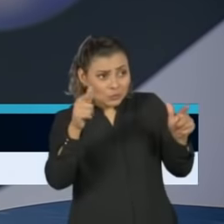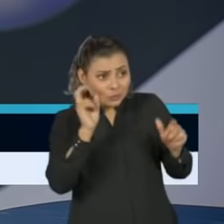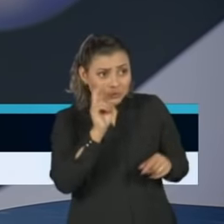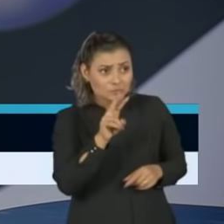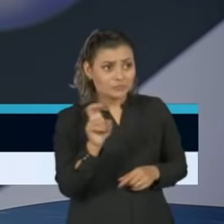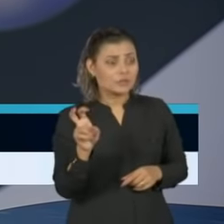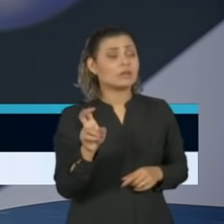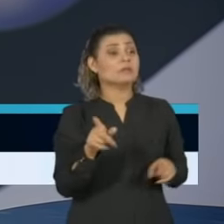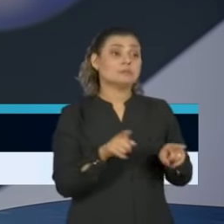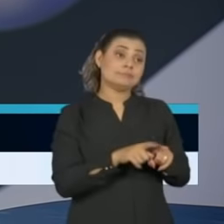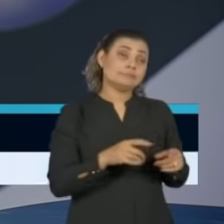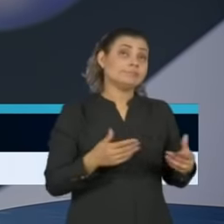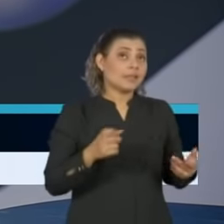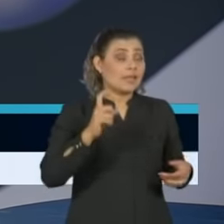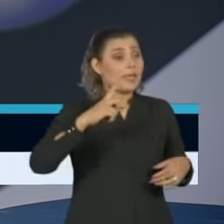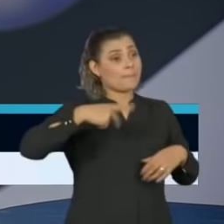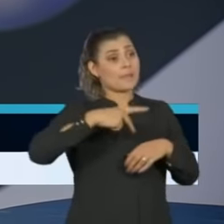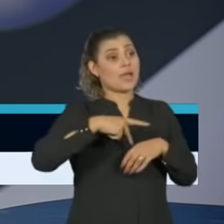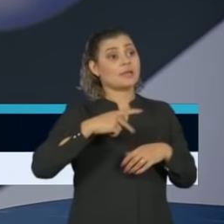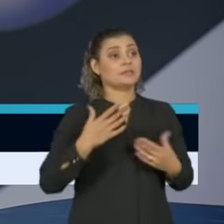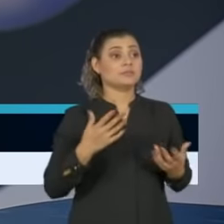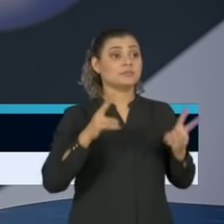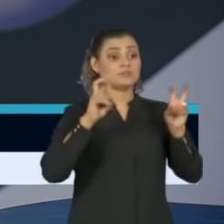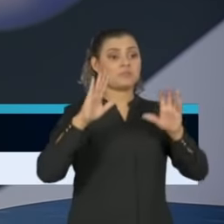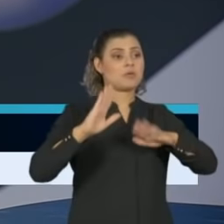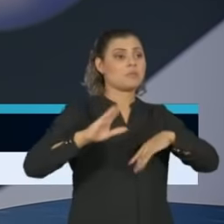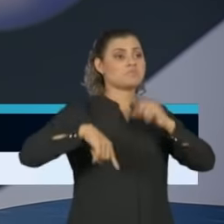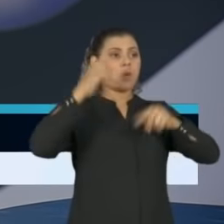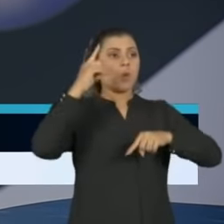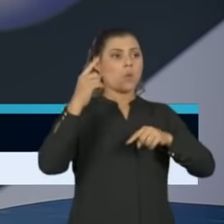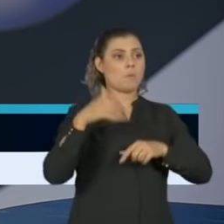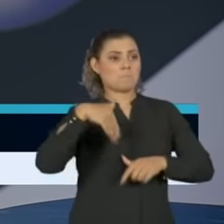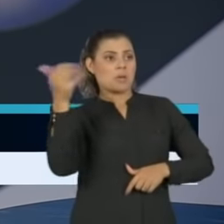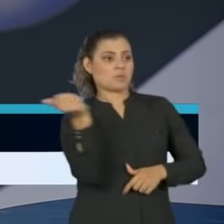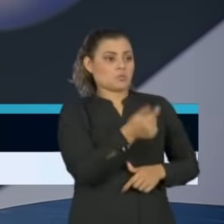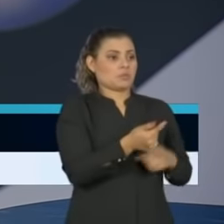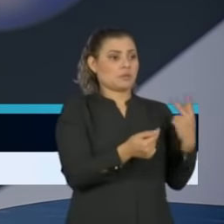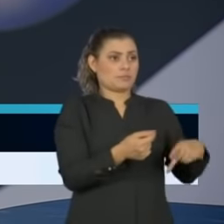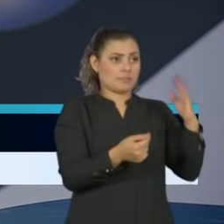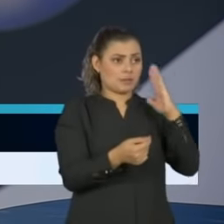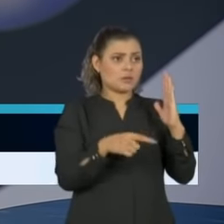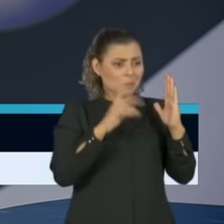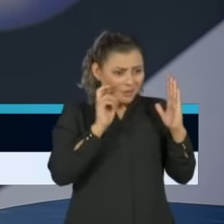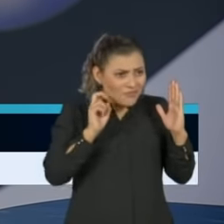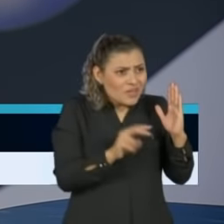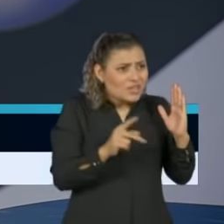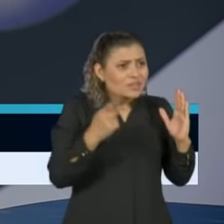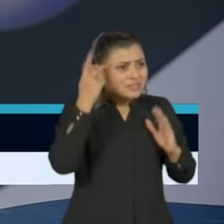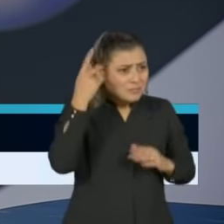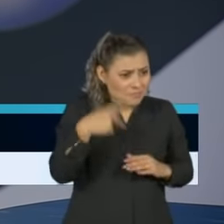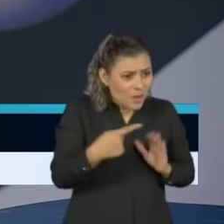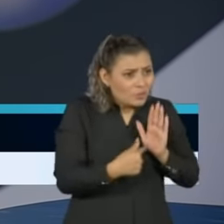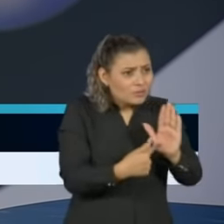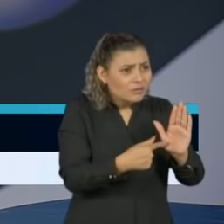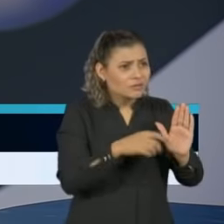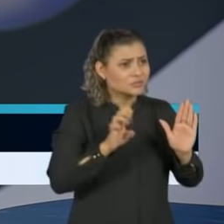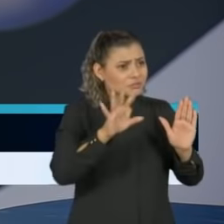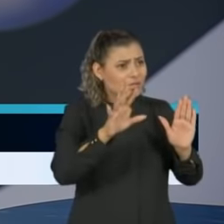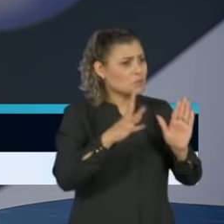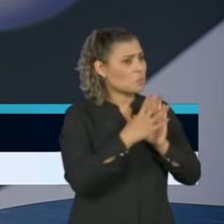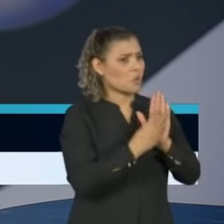que a gente poderia até dizer que são países mais, entre aspas, avançados que o Brasil, eu estou vendo o estado de São Paulo dar um exemplo fantástico a nível